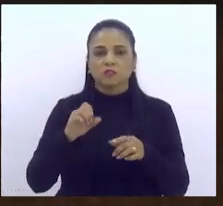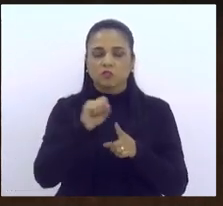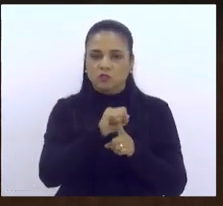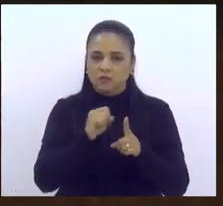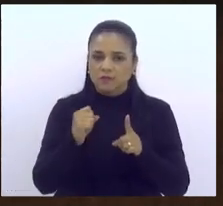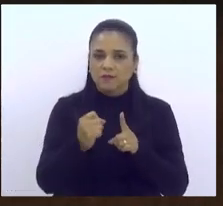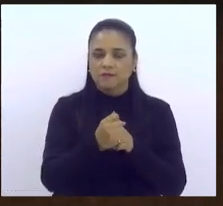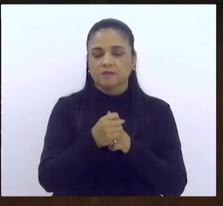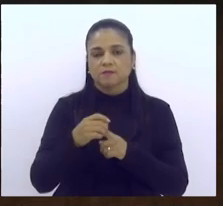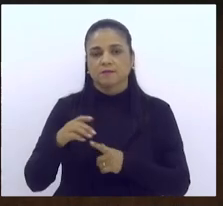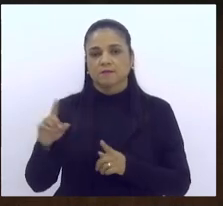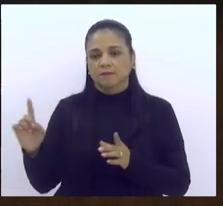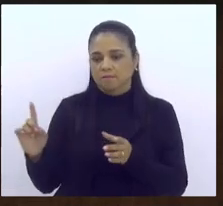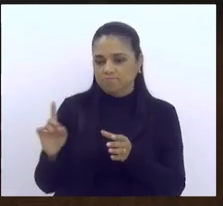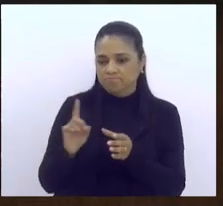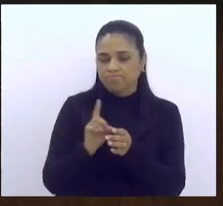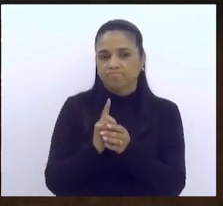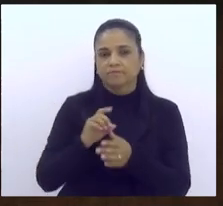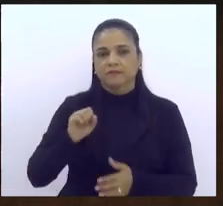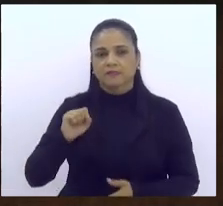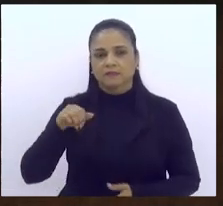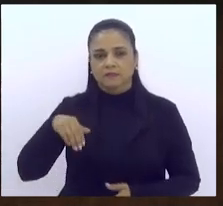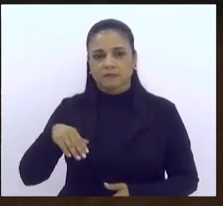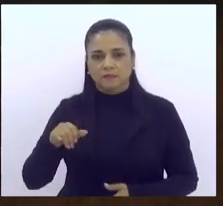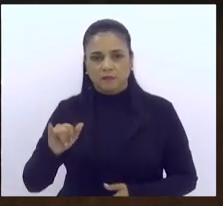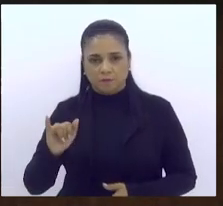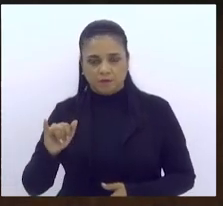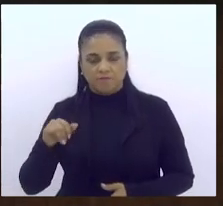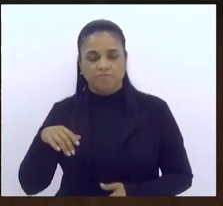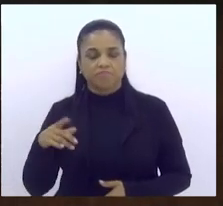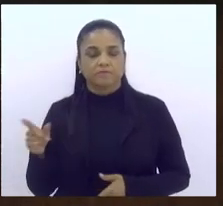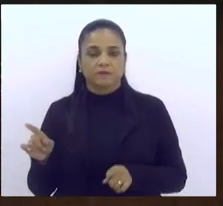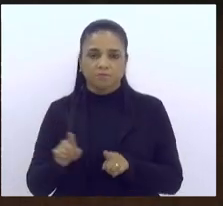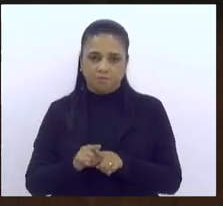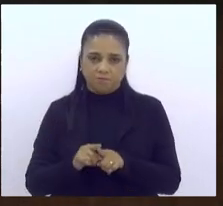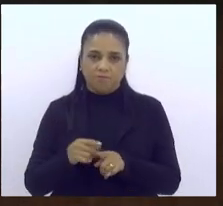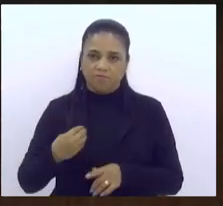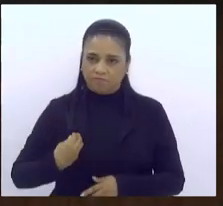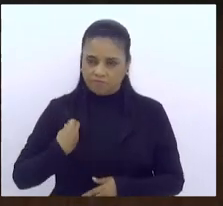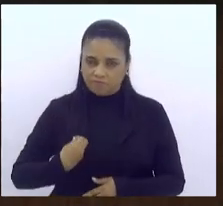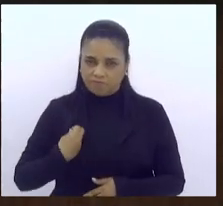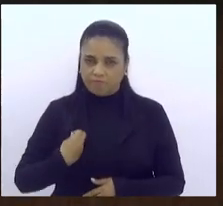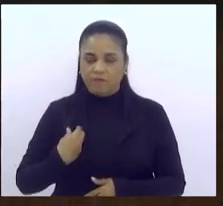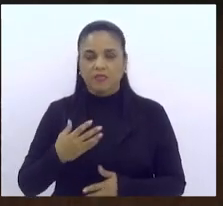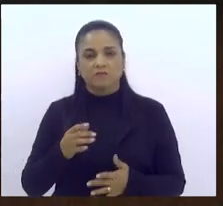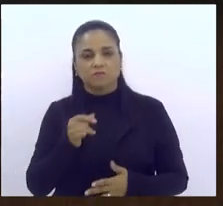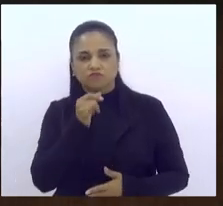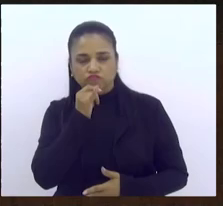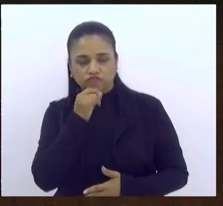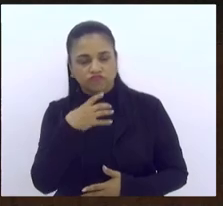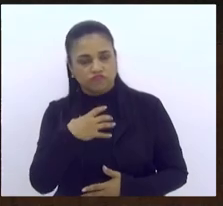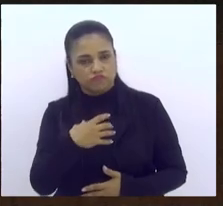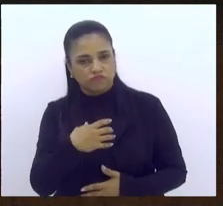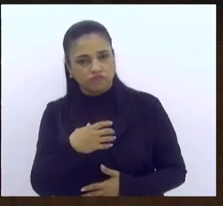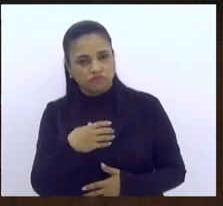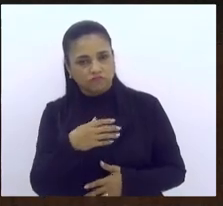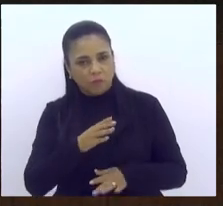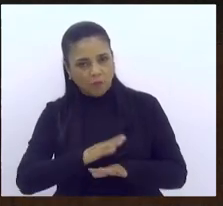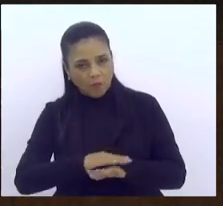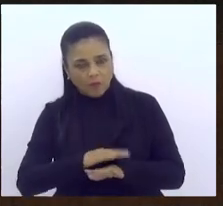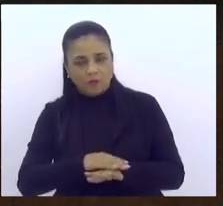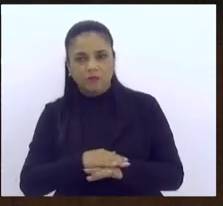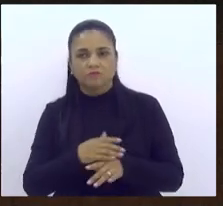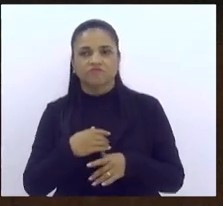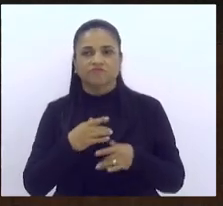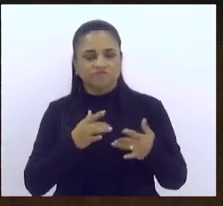parte, e é um momento muito triste. Mas fica aqui a minha solidariedade à família, uma